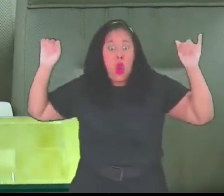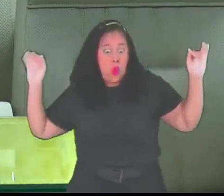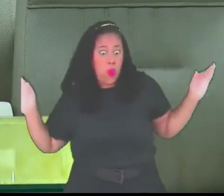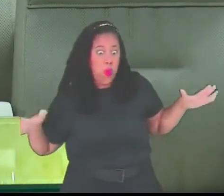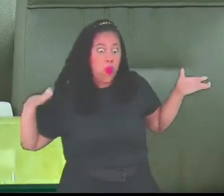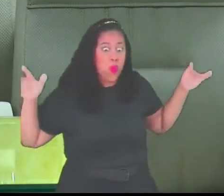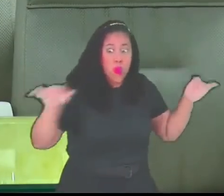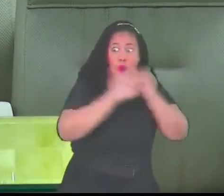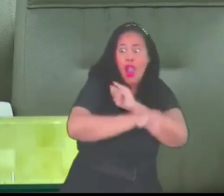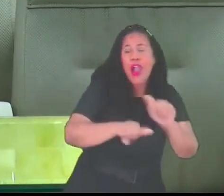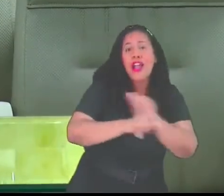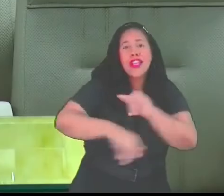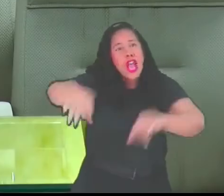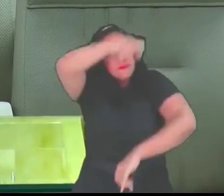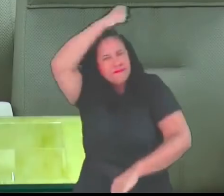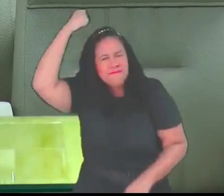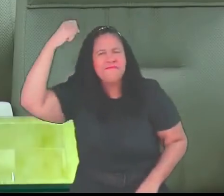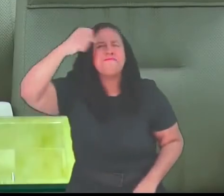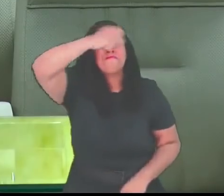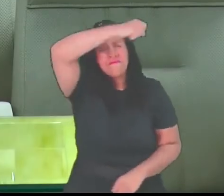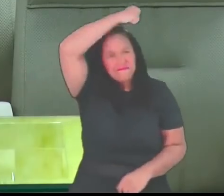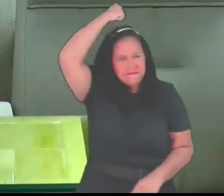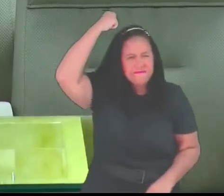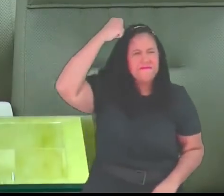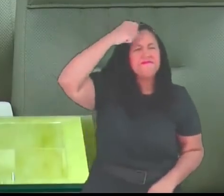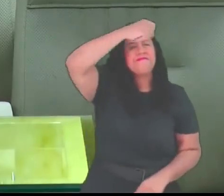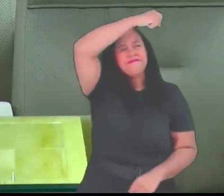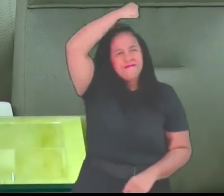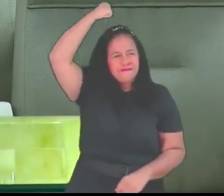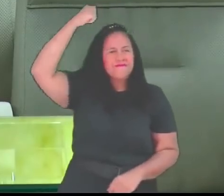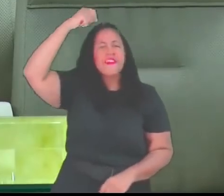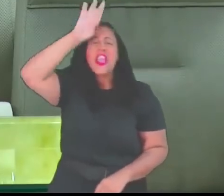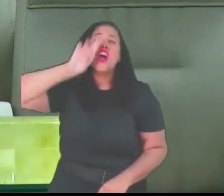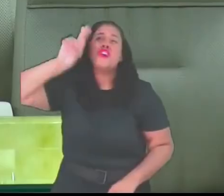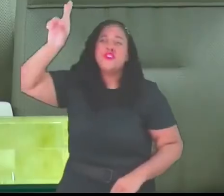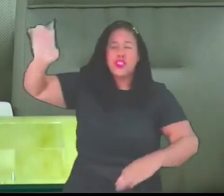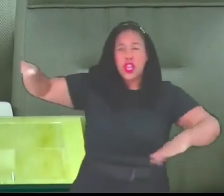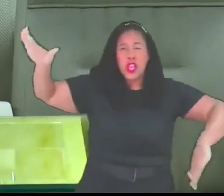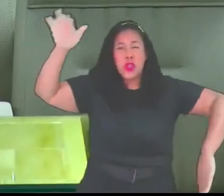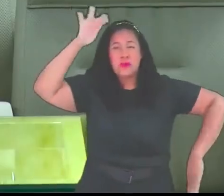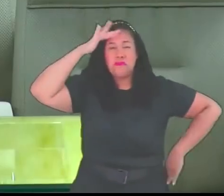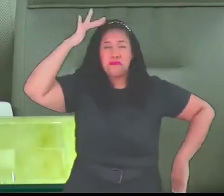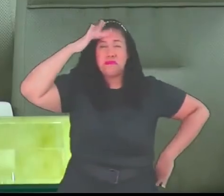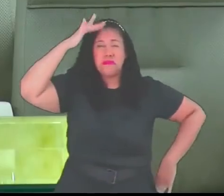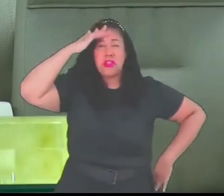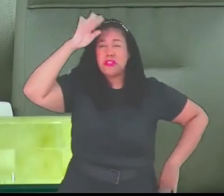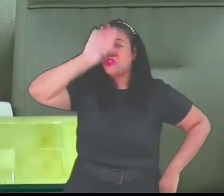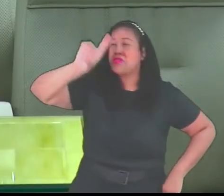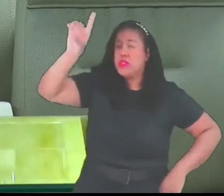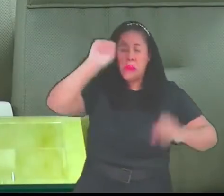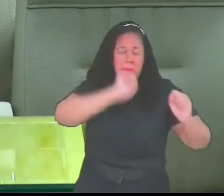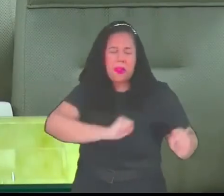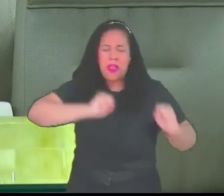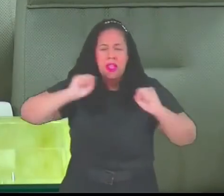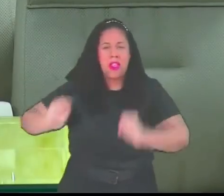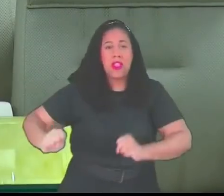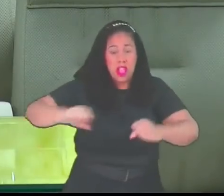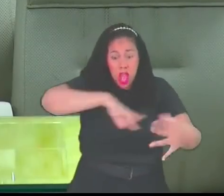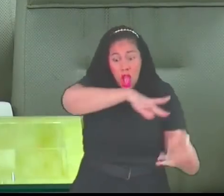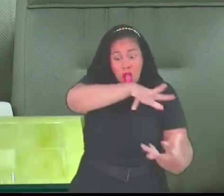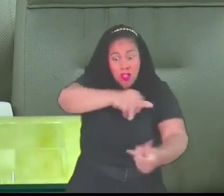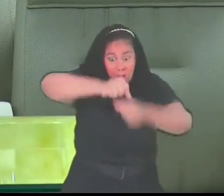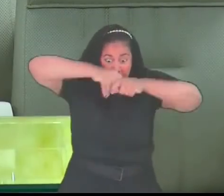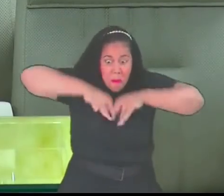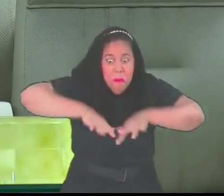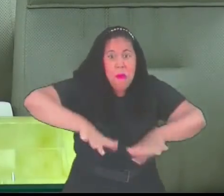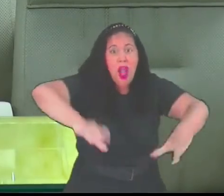e diziam: santo, santo, santo é o Senhor Deus todo poderoso, a terra